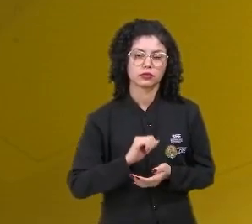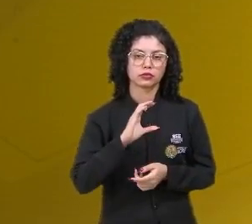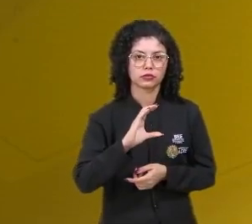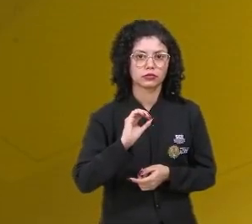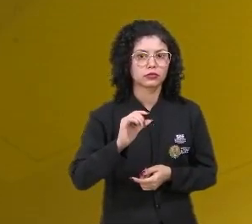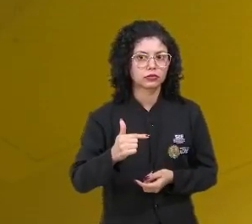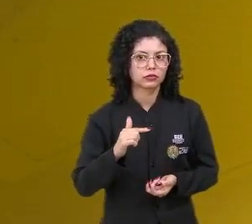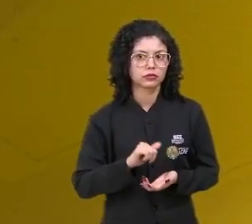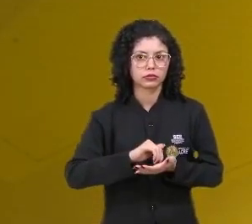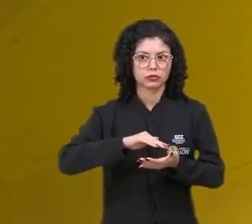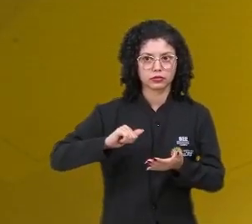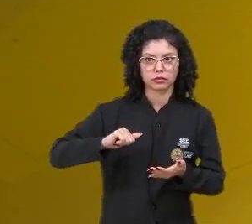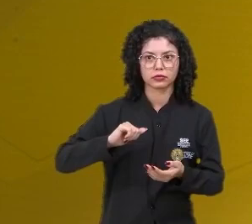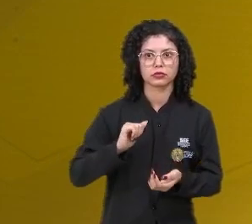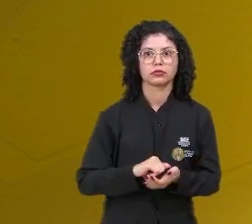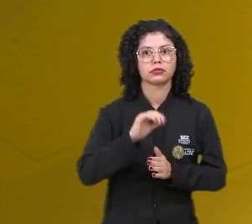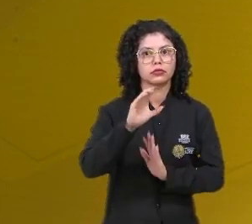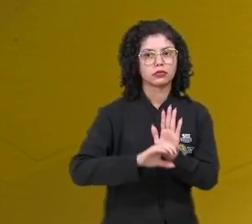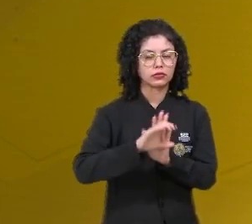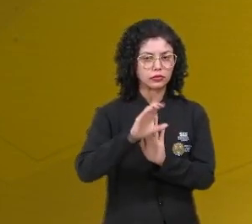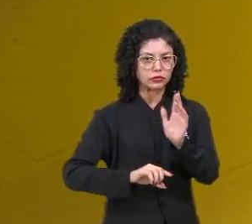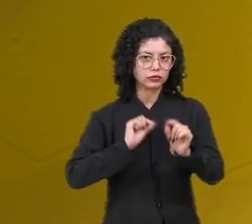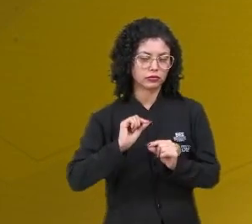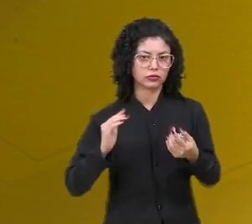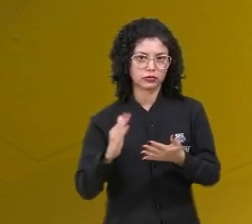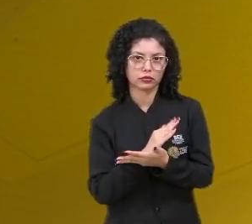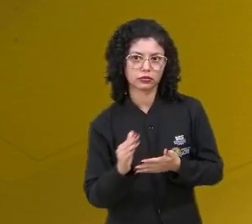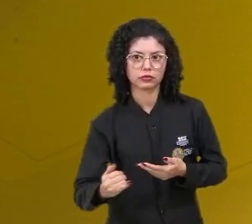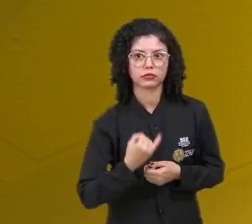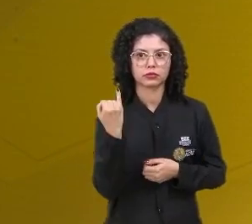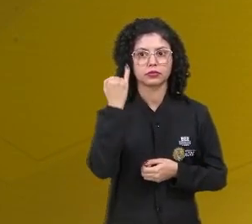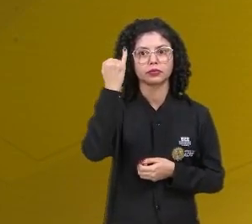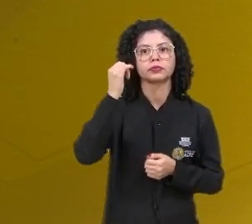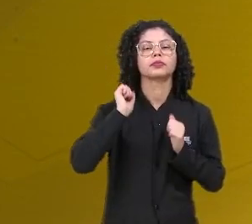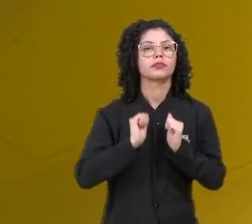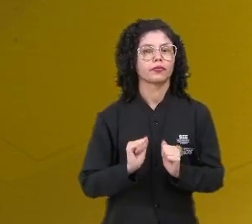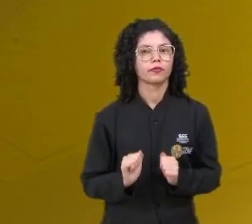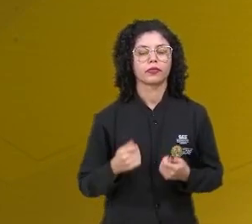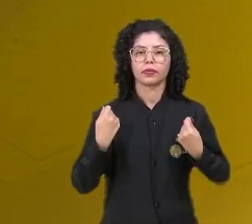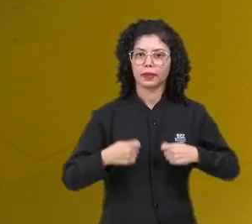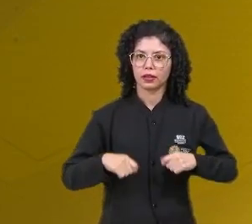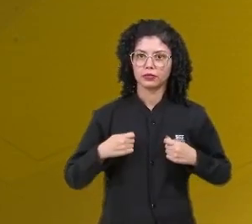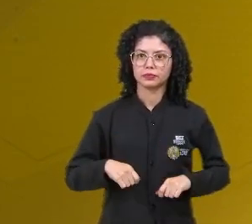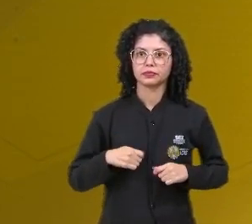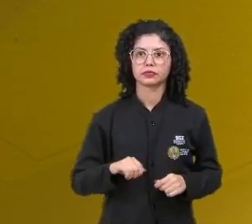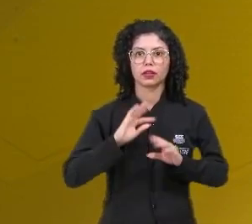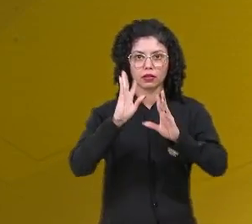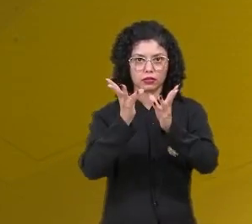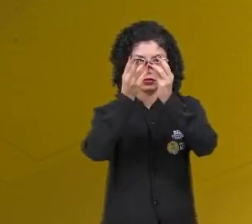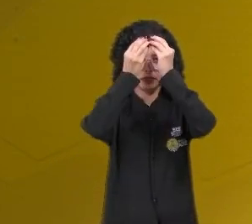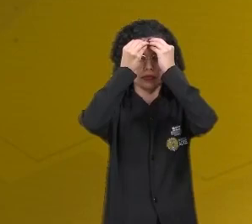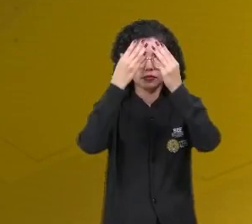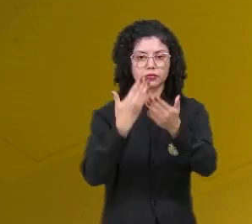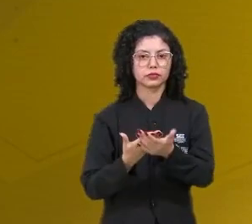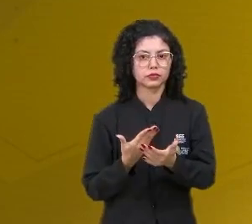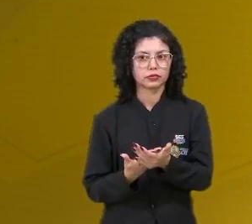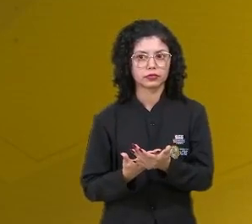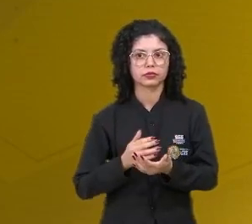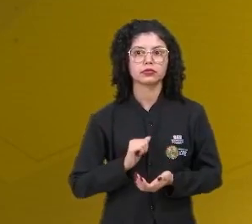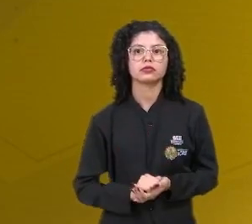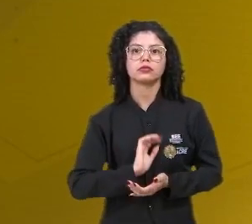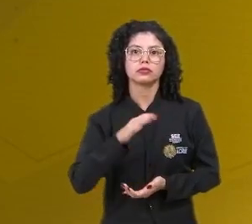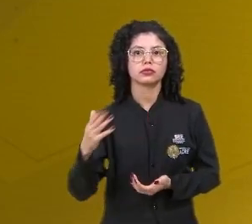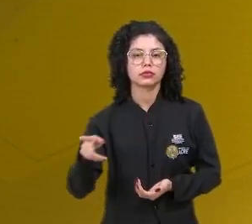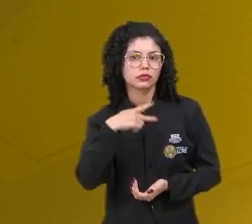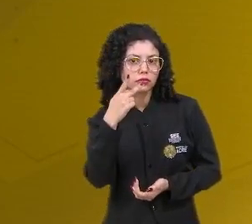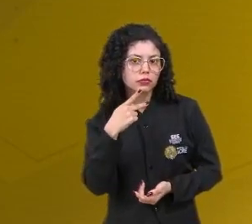gente pode retirar aí desse conceito, tá? Algo bem importante que você precisa realmente gravar aí nos seus estudos. Quando